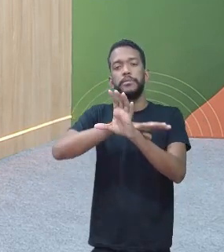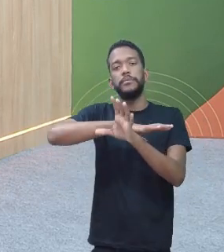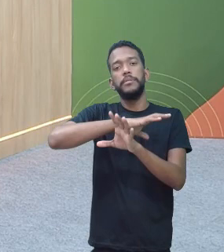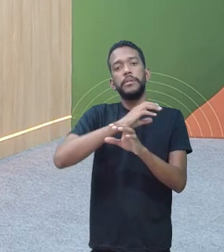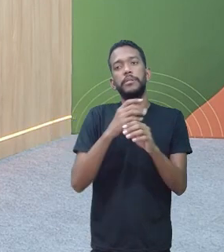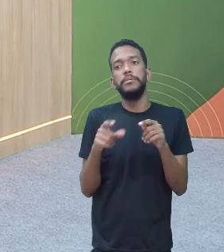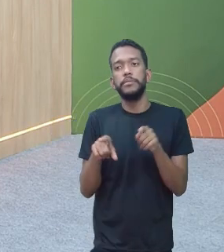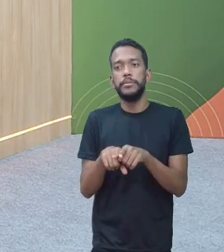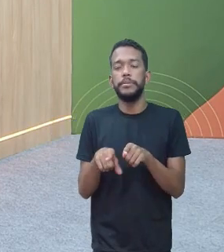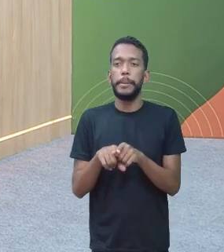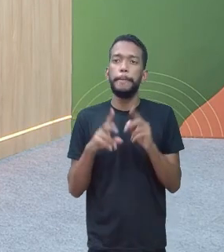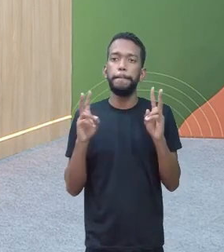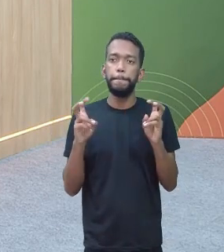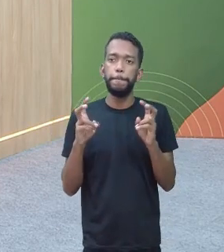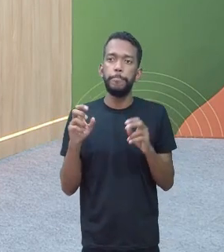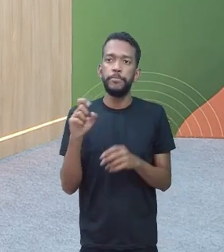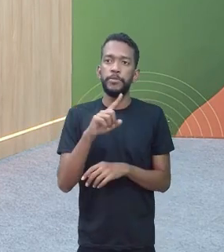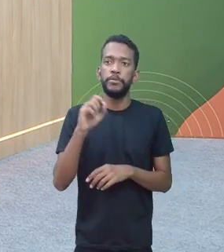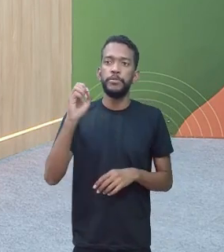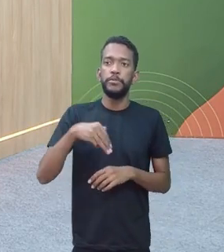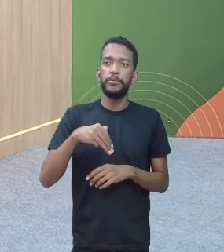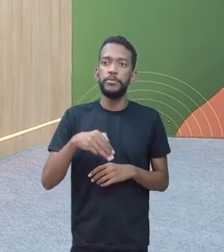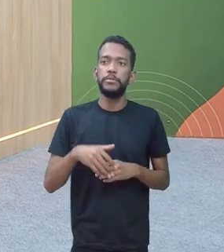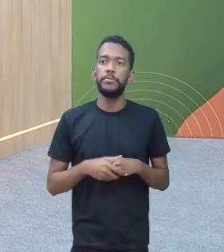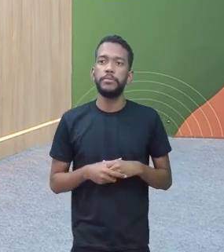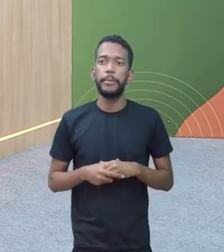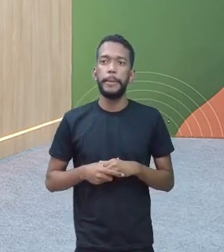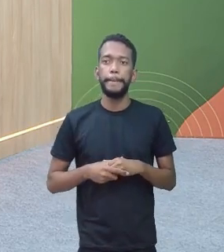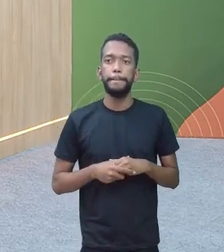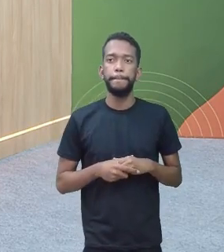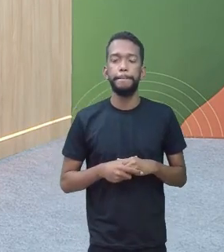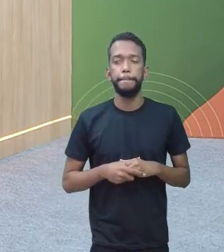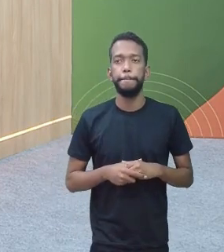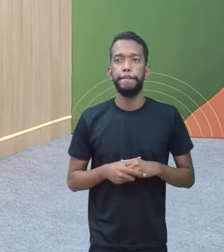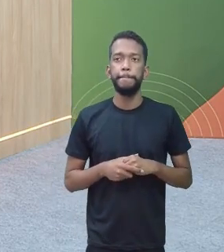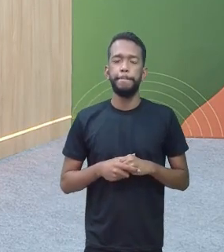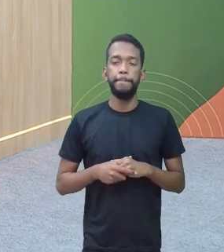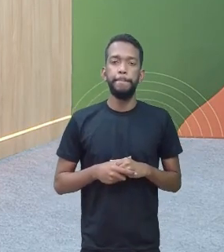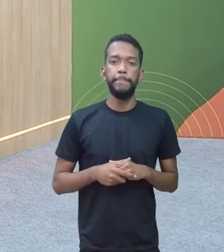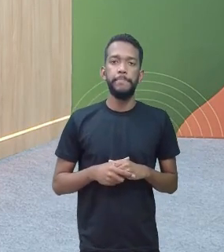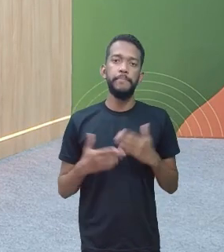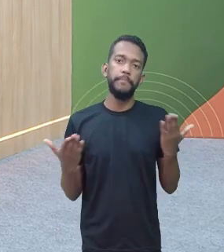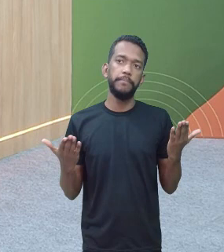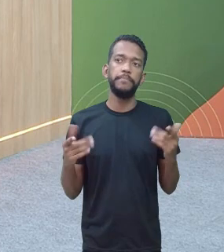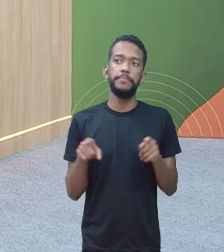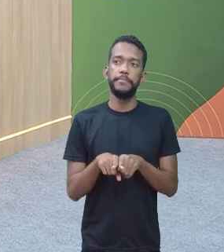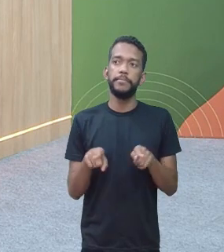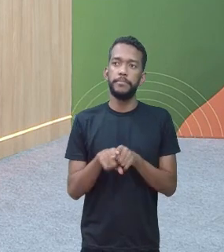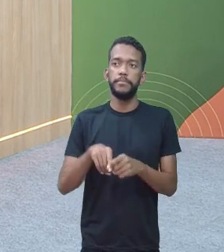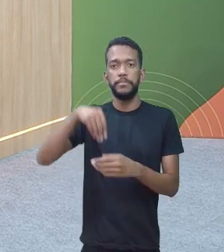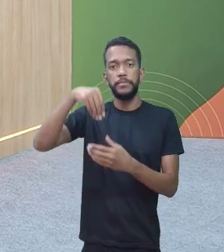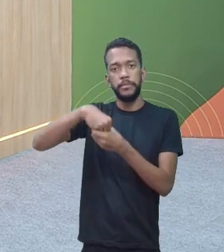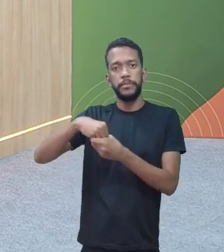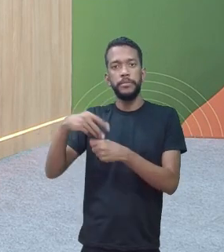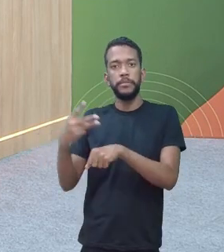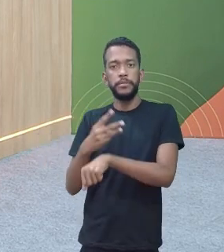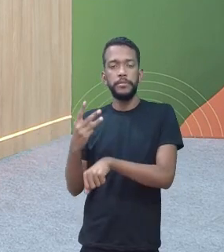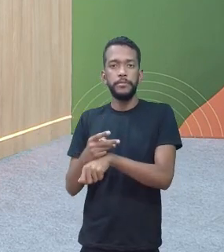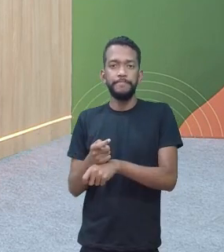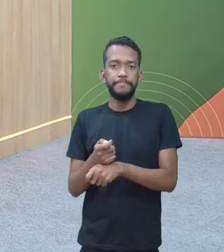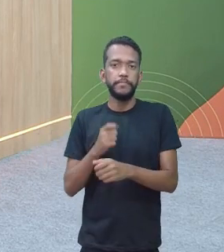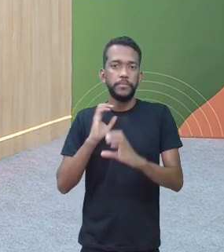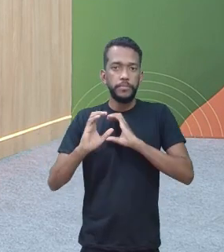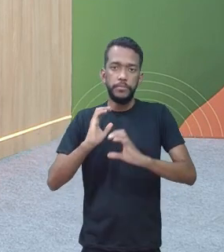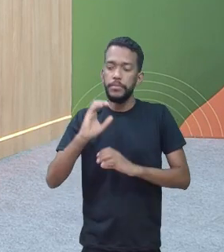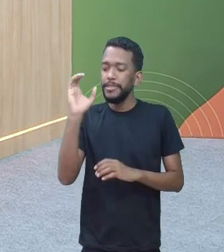das chamadas através do Zoom, se não me engano, calls pelo Zoom, mas a ideia não é essa nesse momento. Então, a gente tem que no WhatsApp a comunicação é